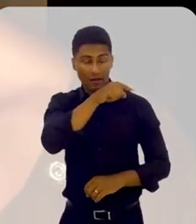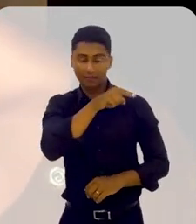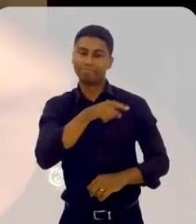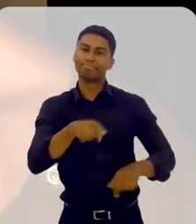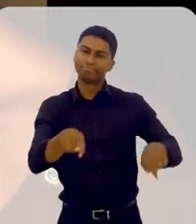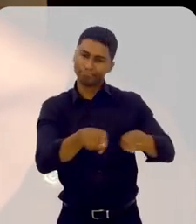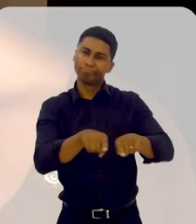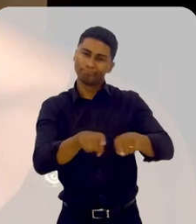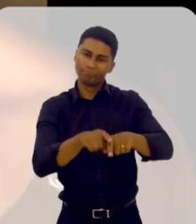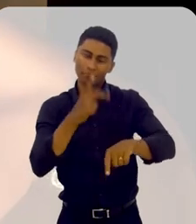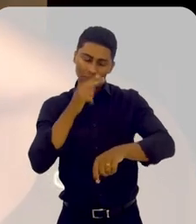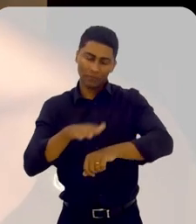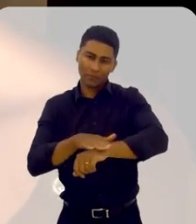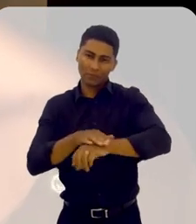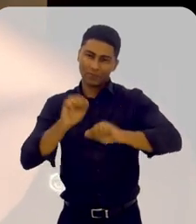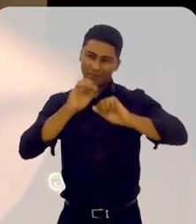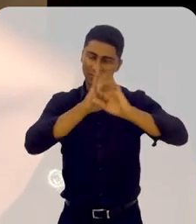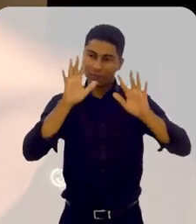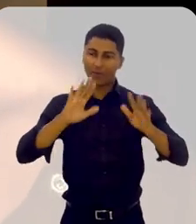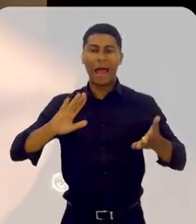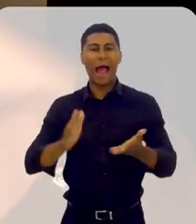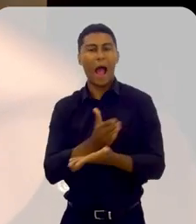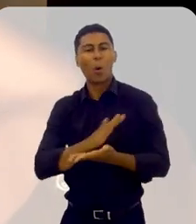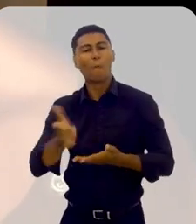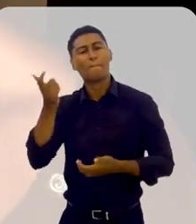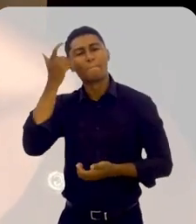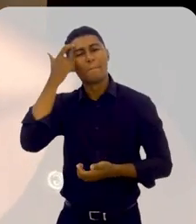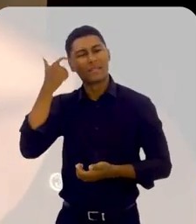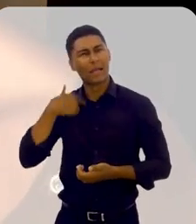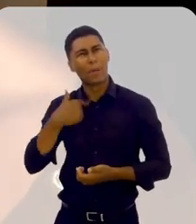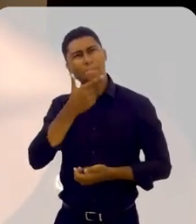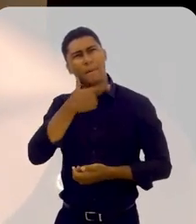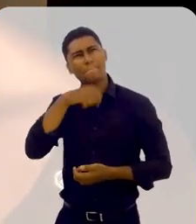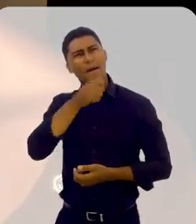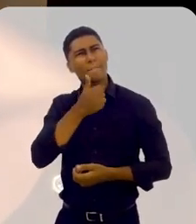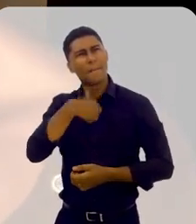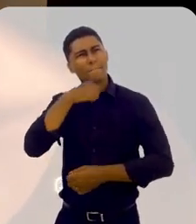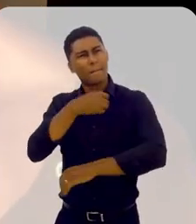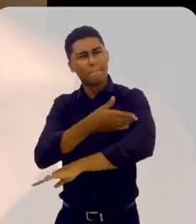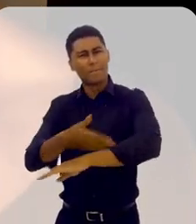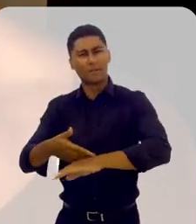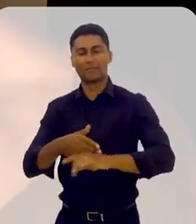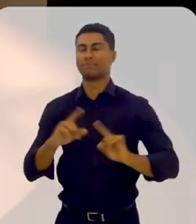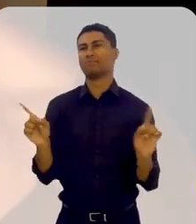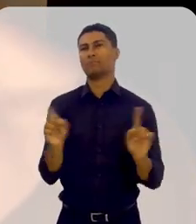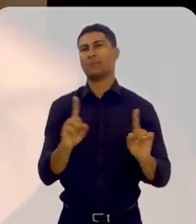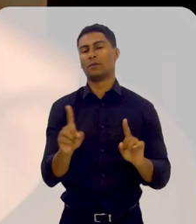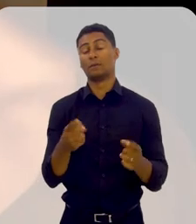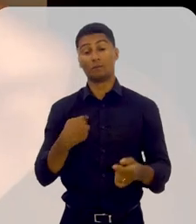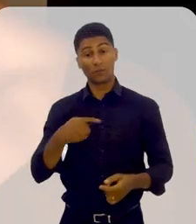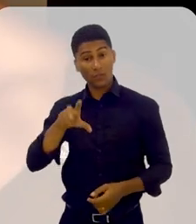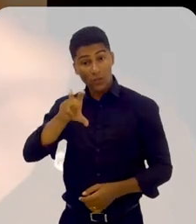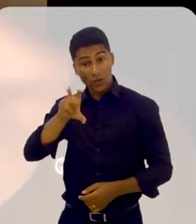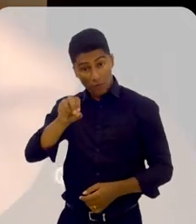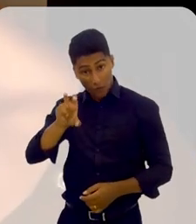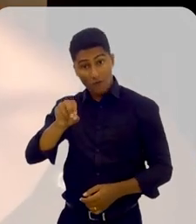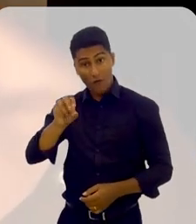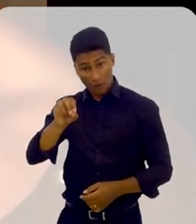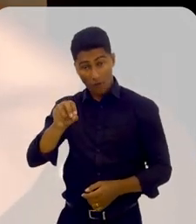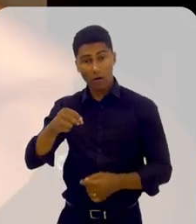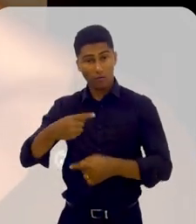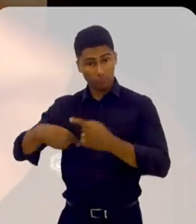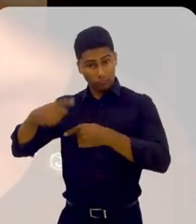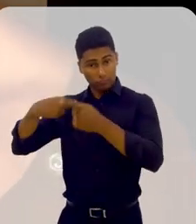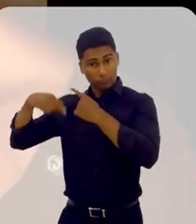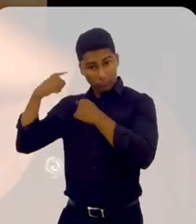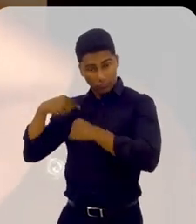pele já pressupõe que eu tenho um pai e uma mãe branca. E não, eu tenho duas avós pretas retintas. Eu tenho os dois lados da minha